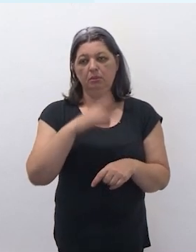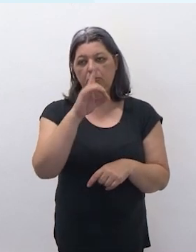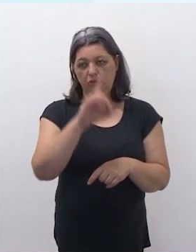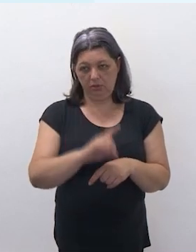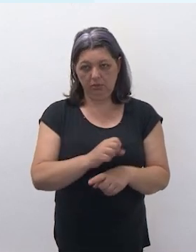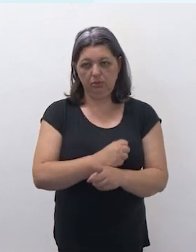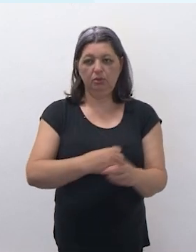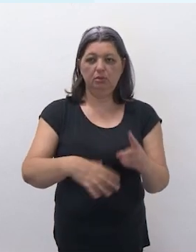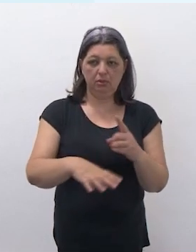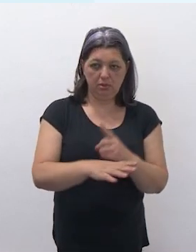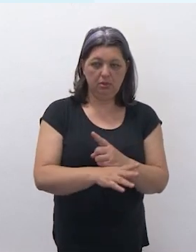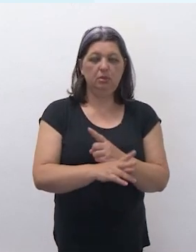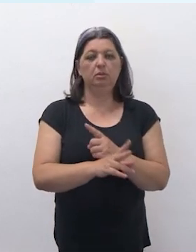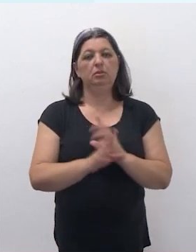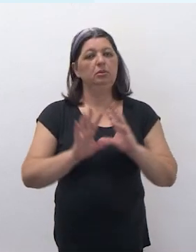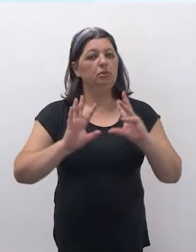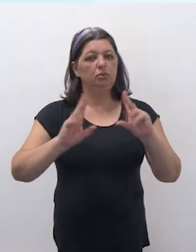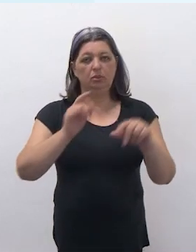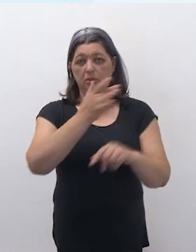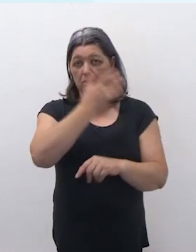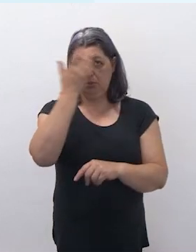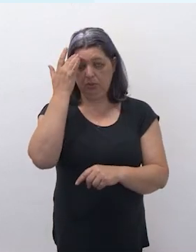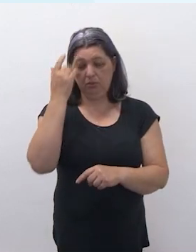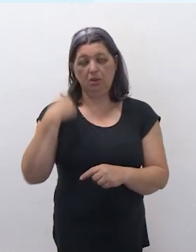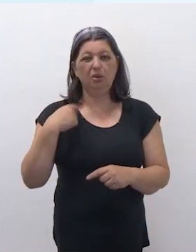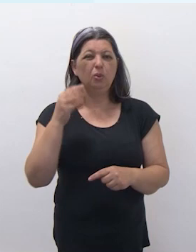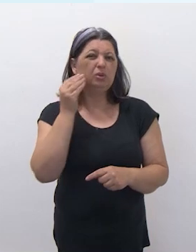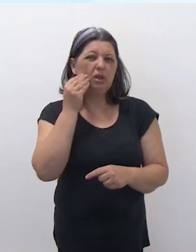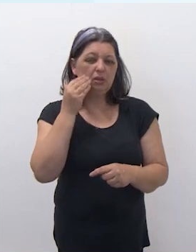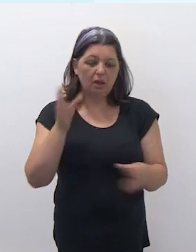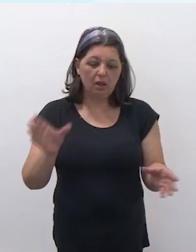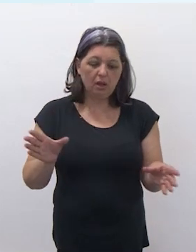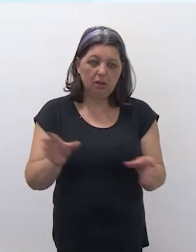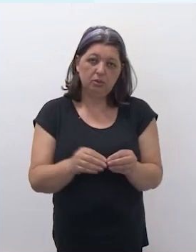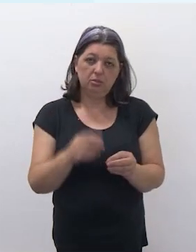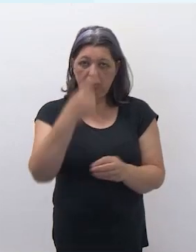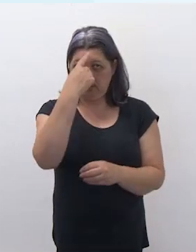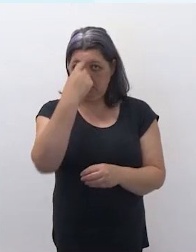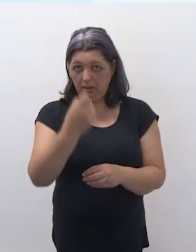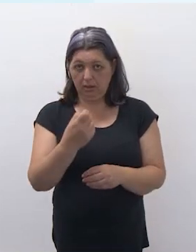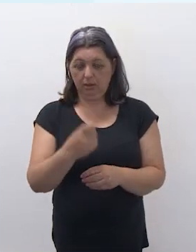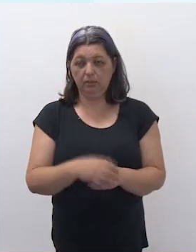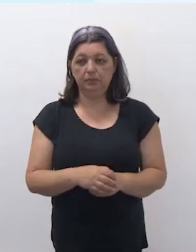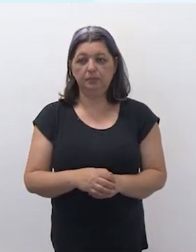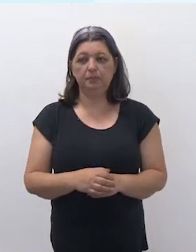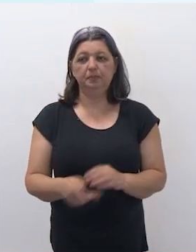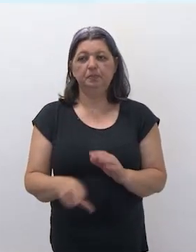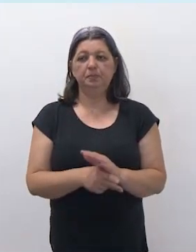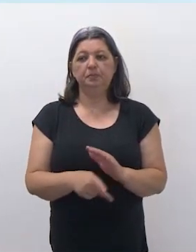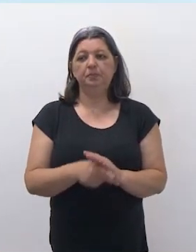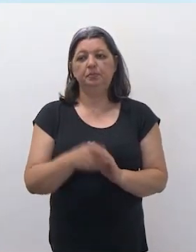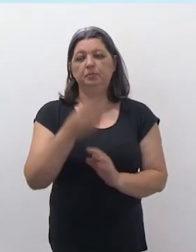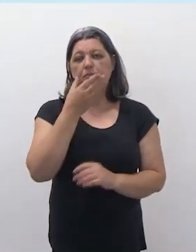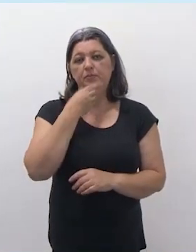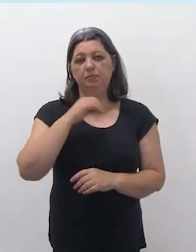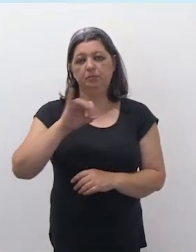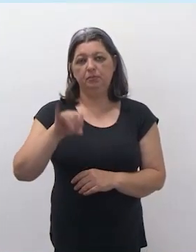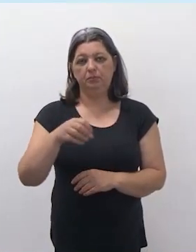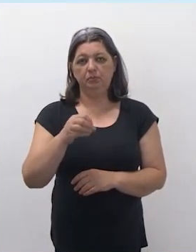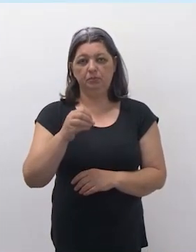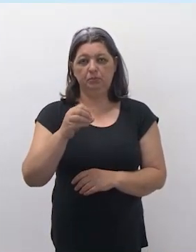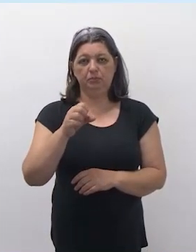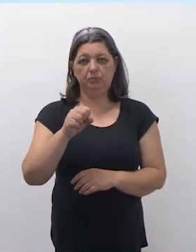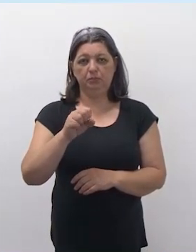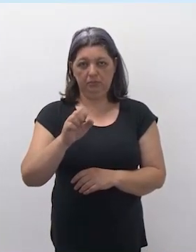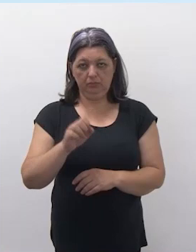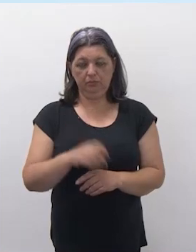sobre os demais. Então, pessoal, vou tentar resumir muito essa ideia do José Murilo de Carvalho, que é a seguinte. O